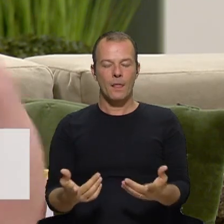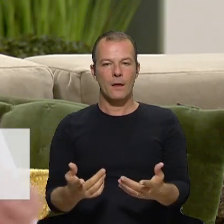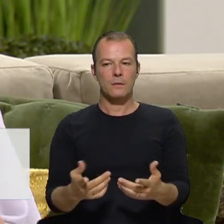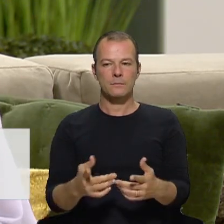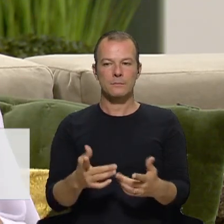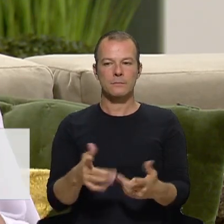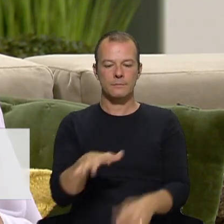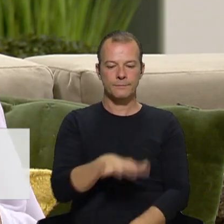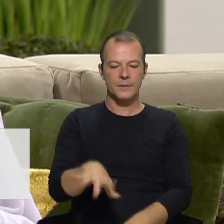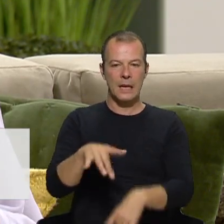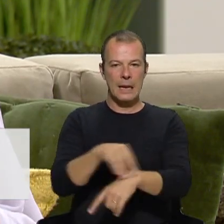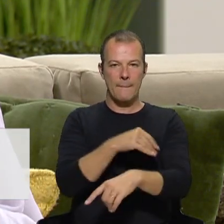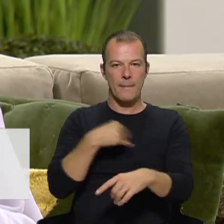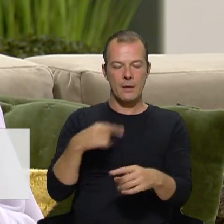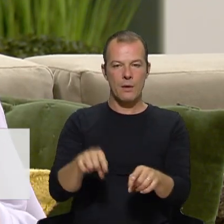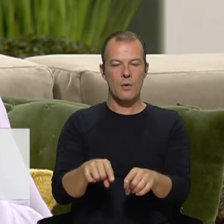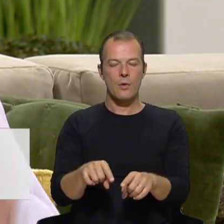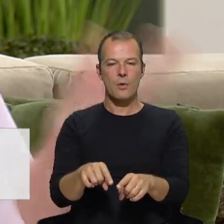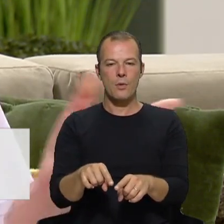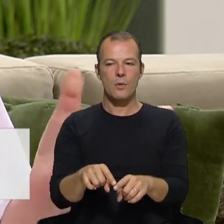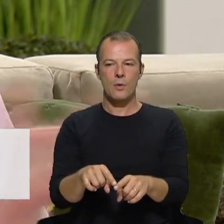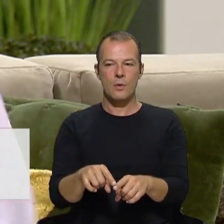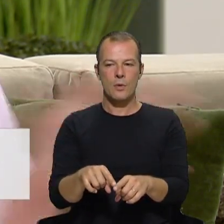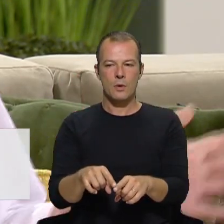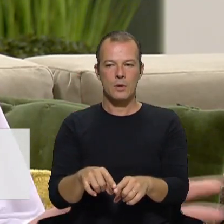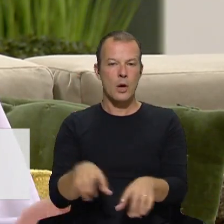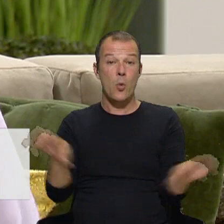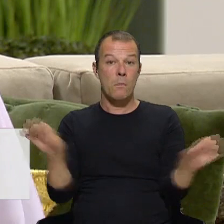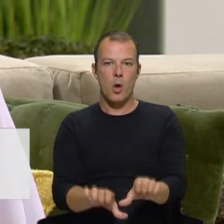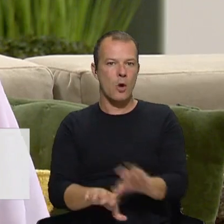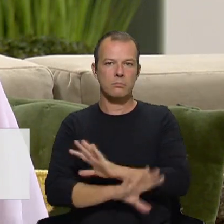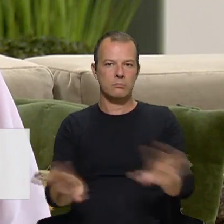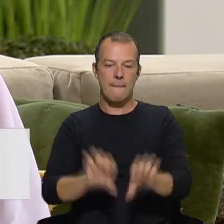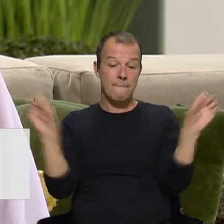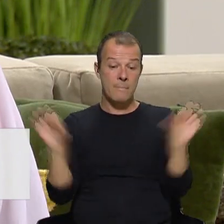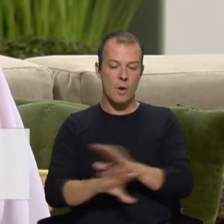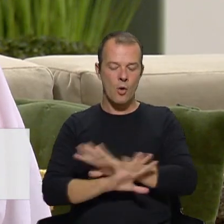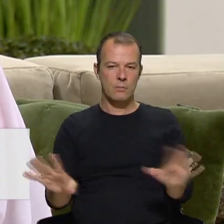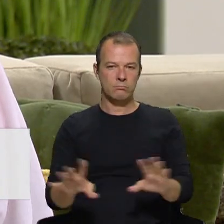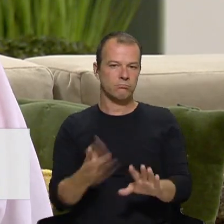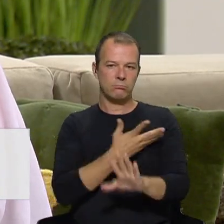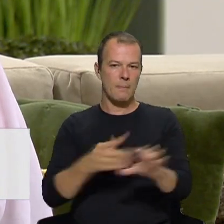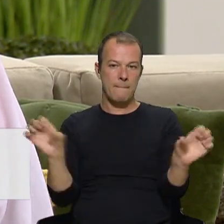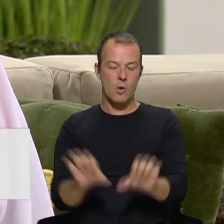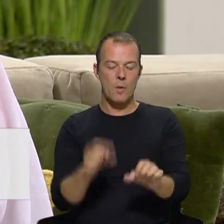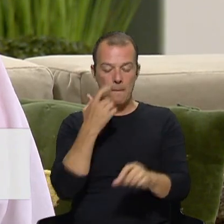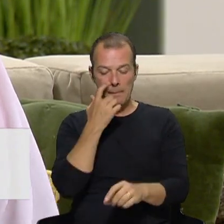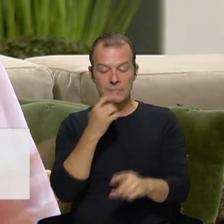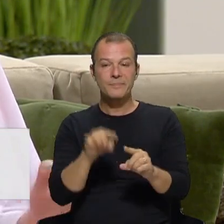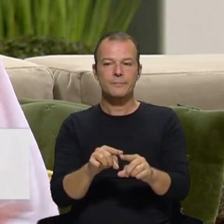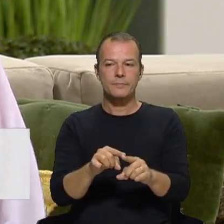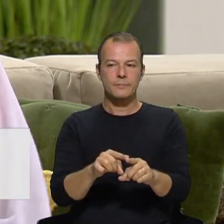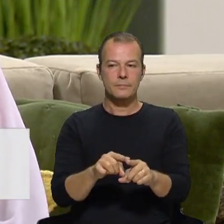o quadro clínico era o mais aterrorizador possível. Péssimo, não é? Péssimo.